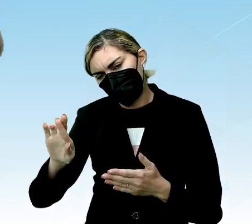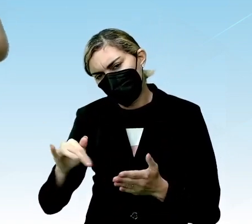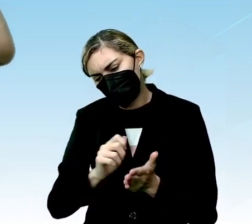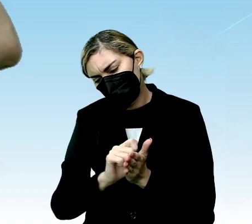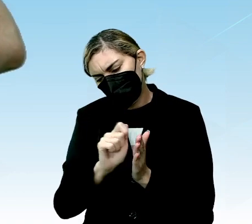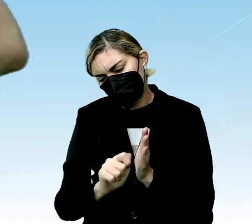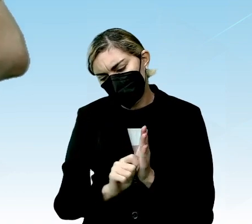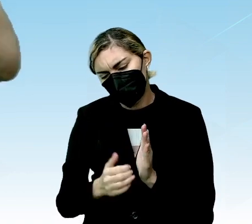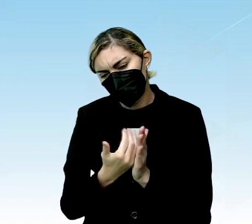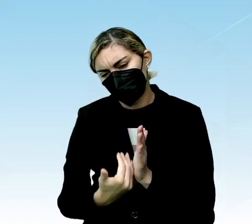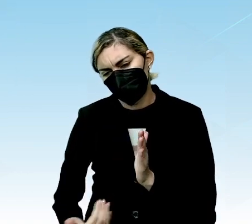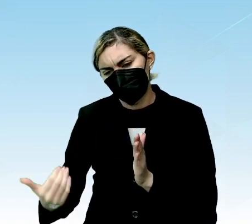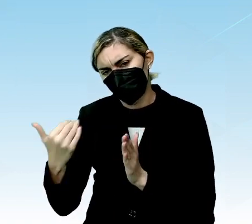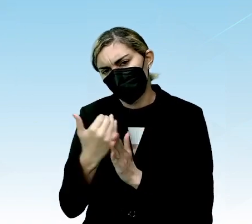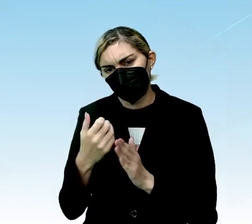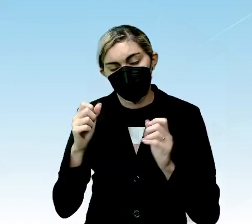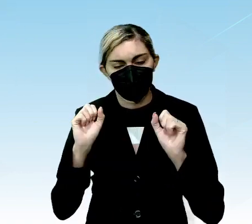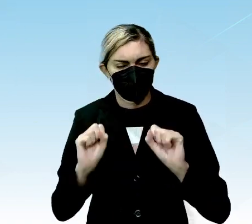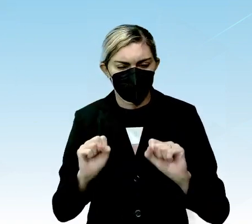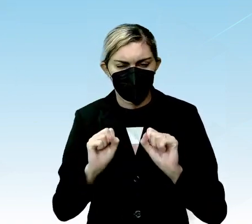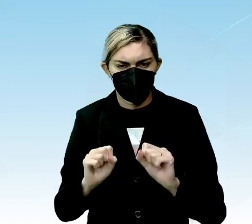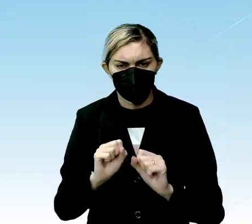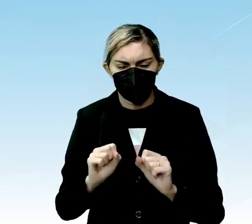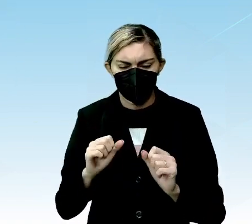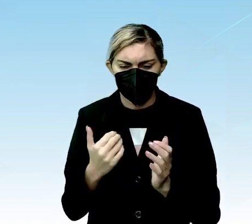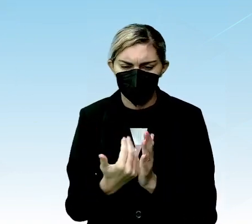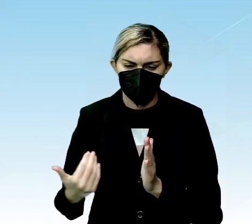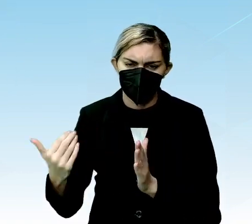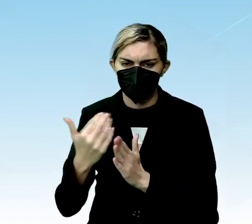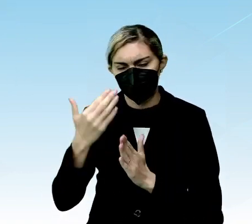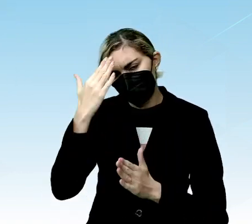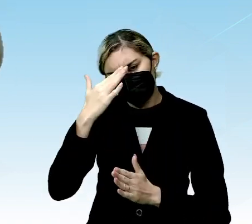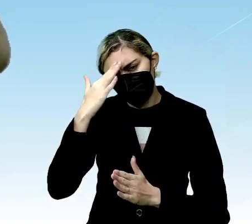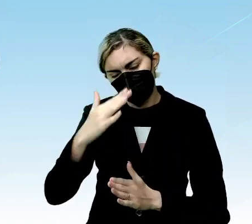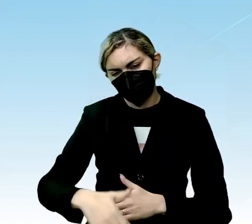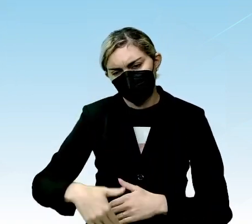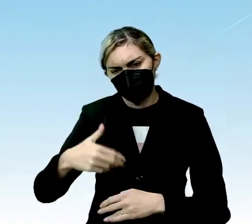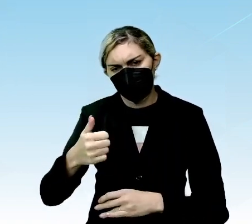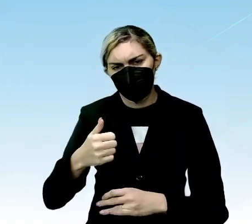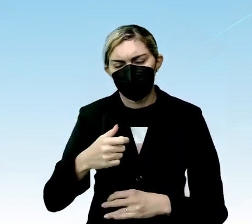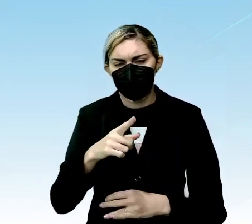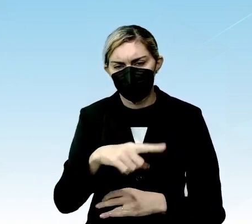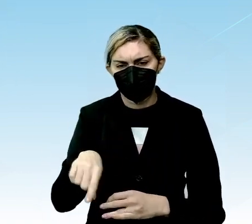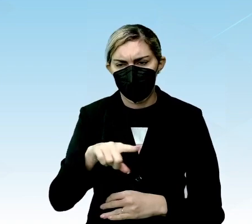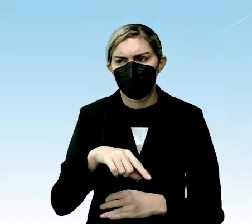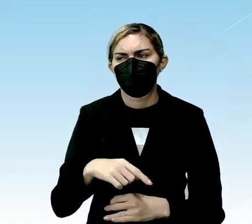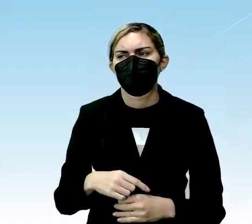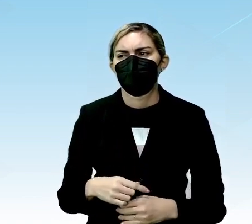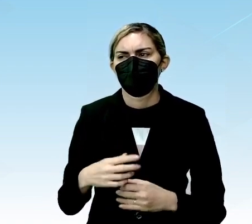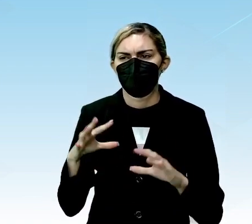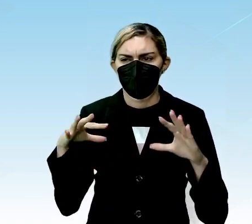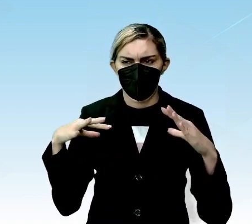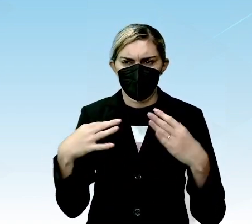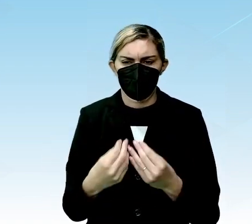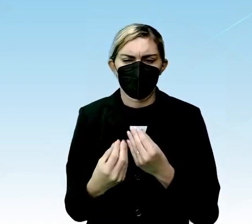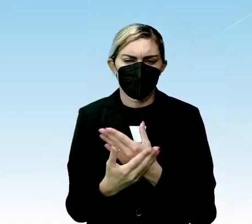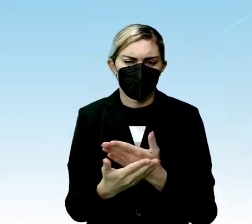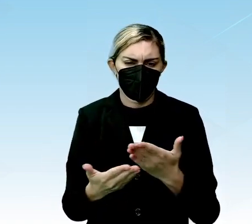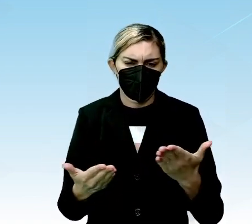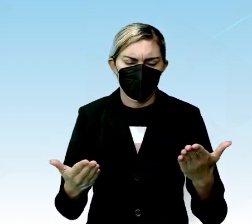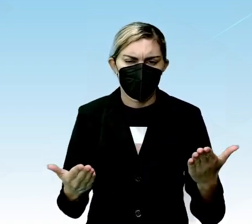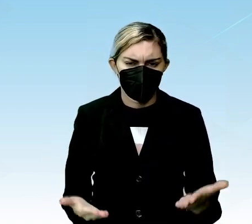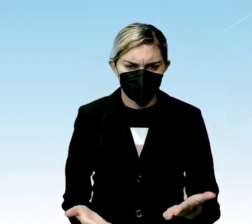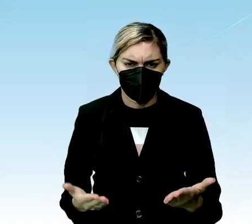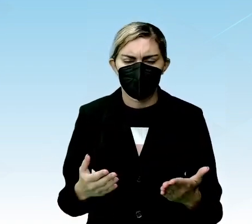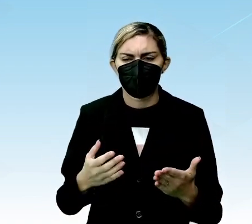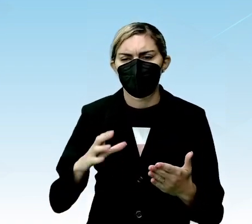sobre a incorporação, para poder adentrar mais, entender mais. Então, segundo a doutrina, todos os seres humanos, eles